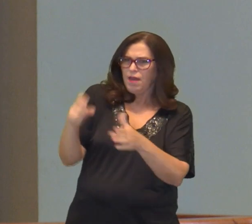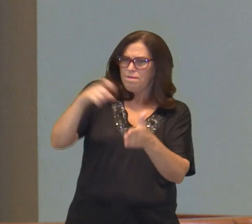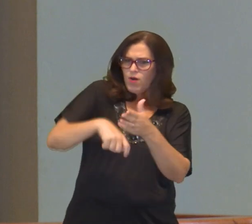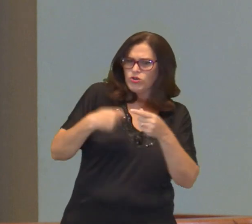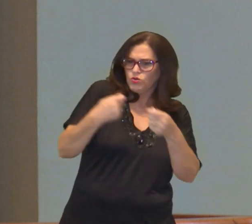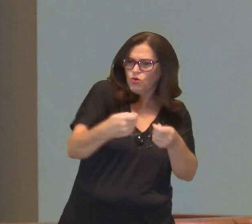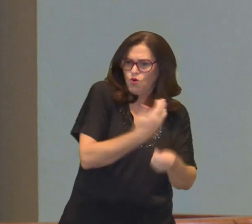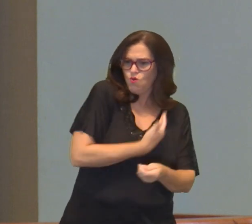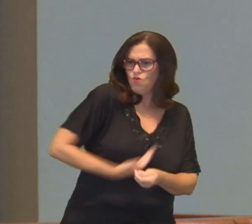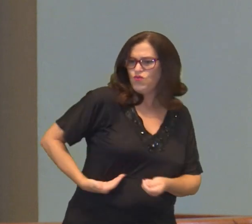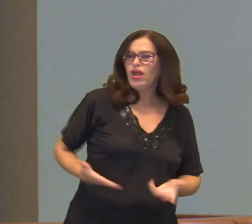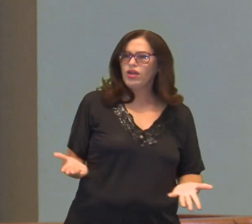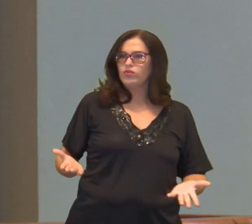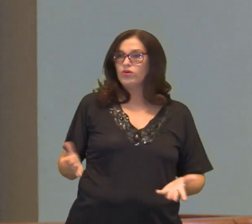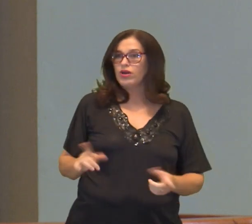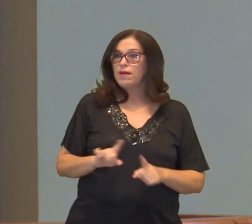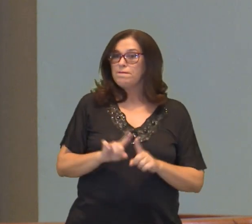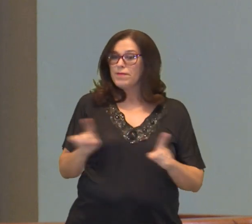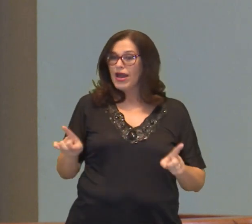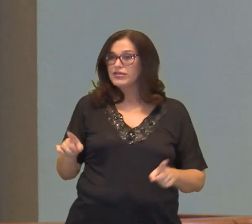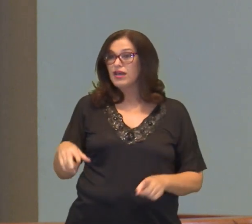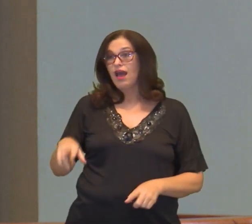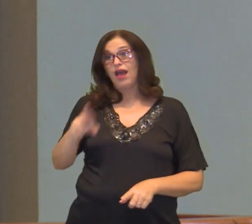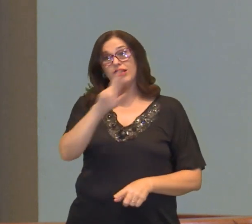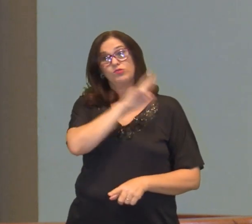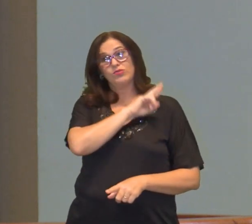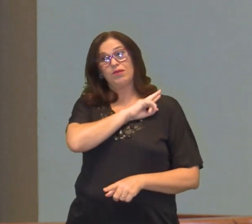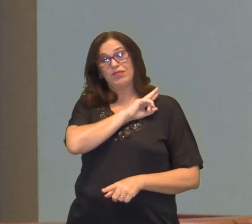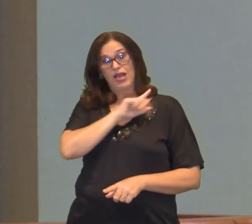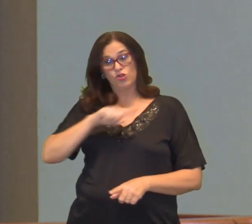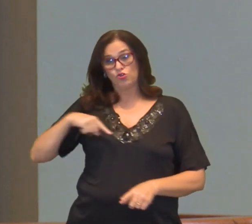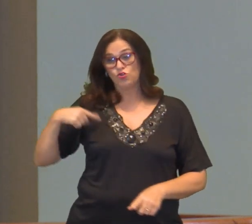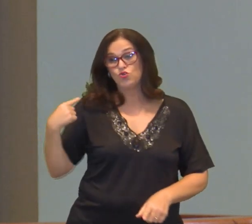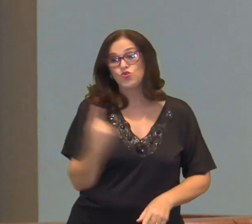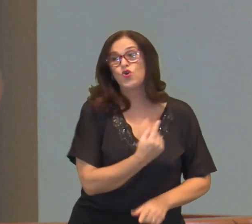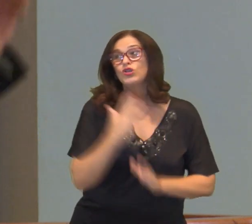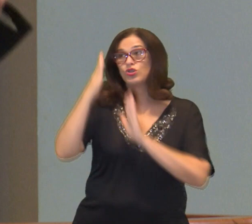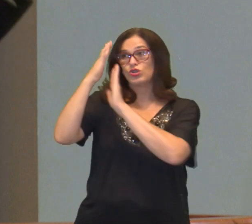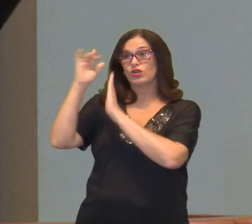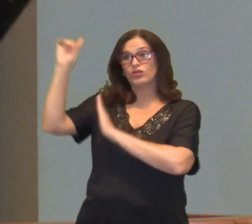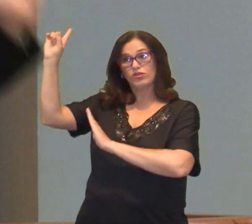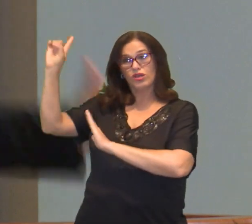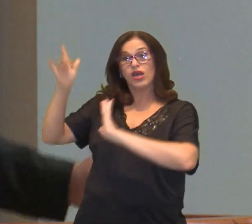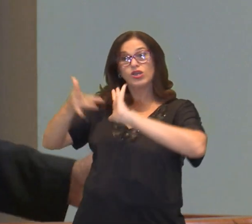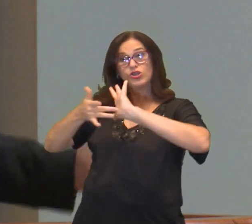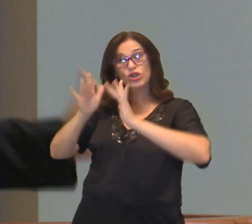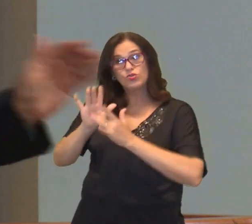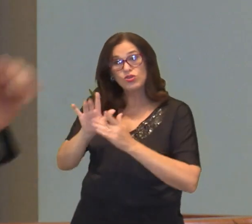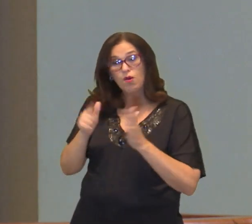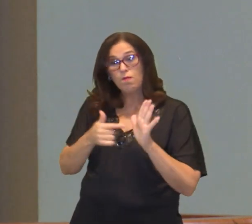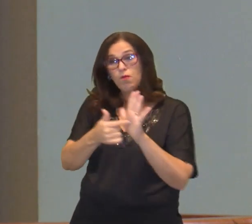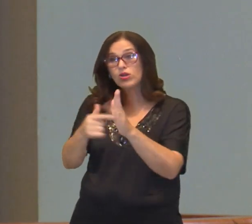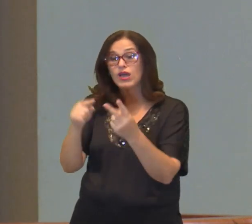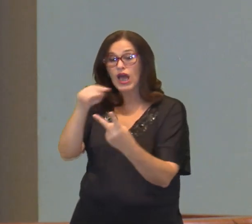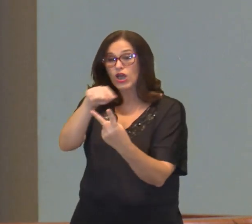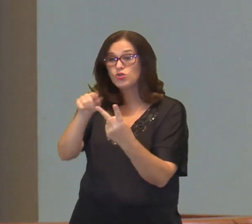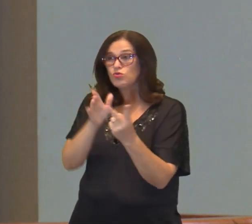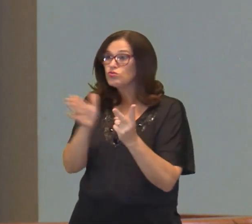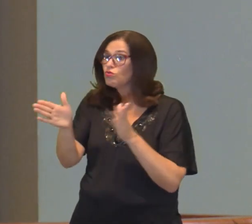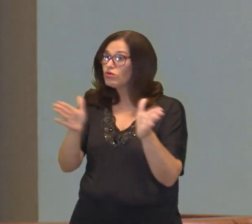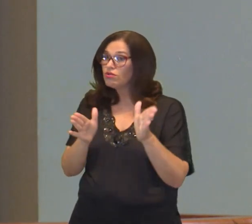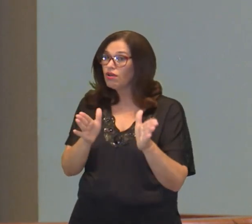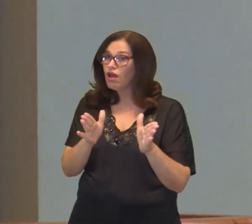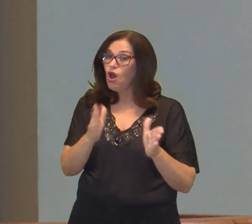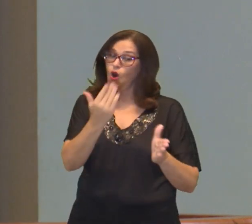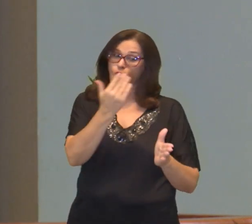da responsabilidade do homem diante de Deus. Jesus diz as duas coisas: a